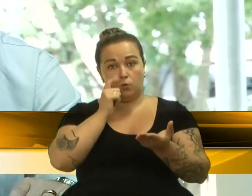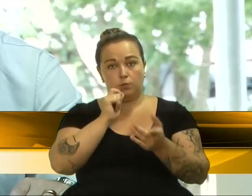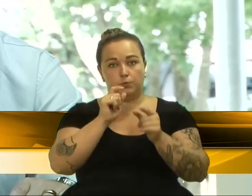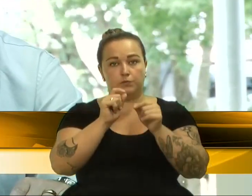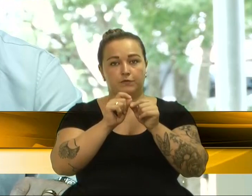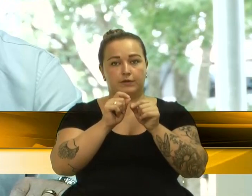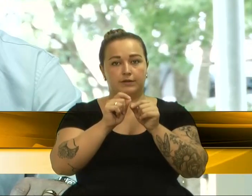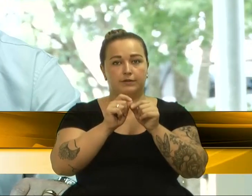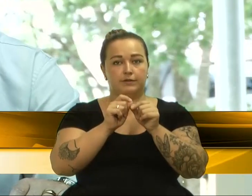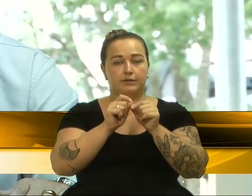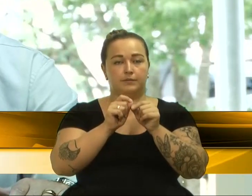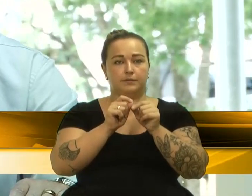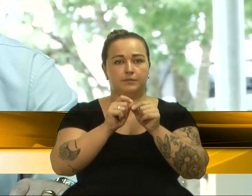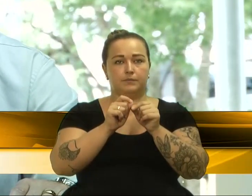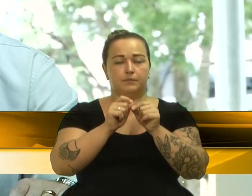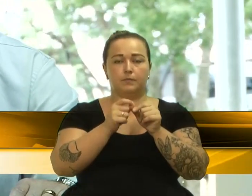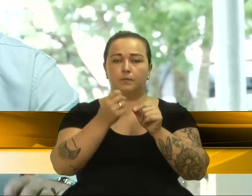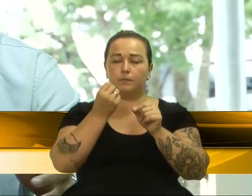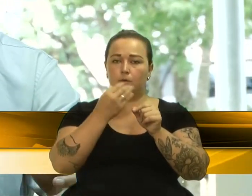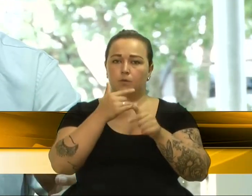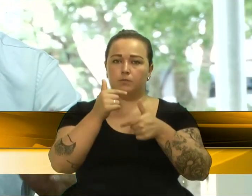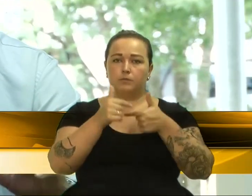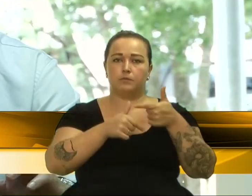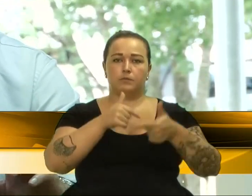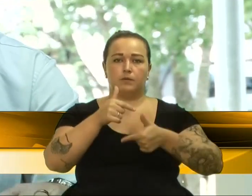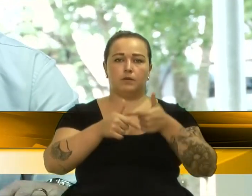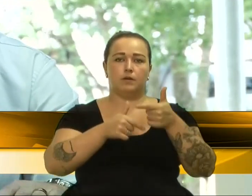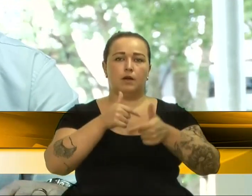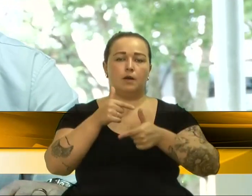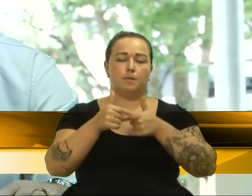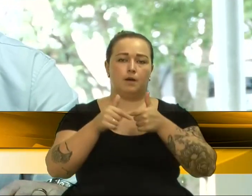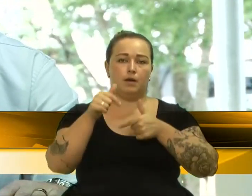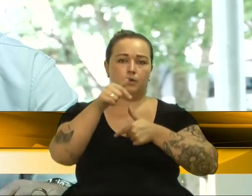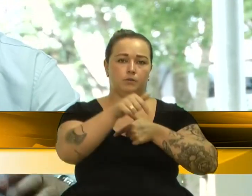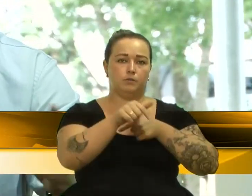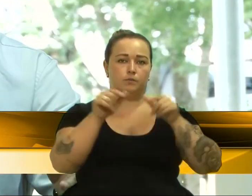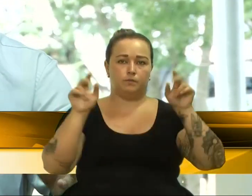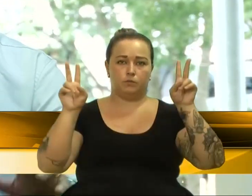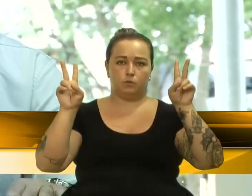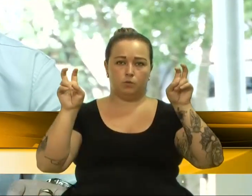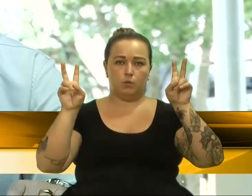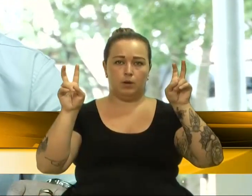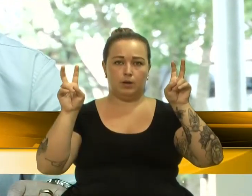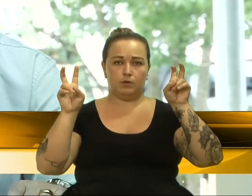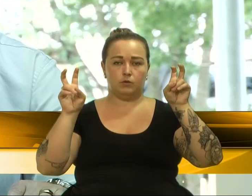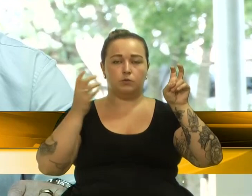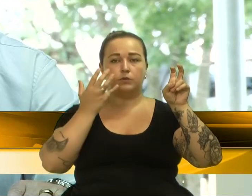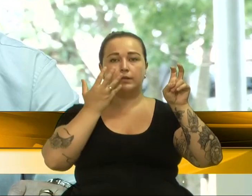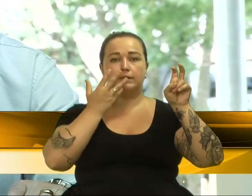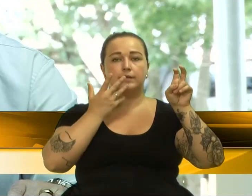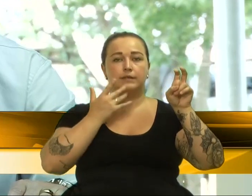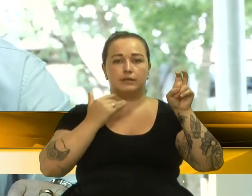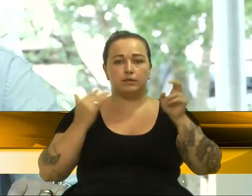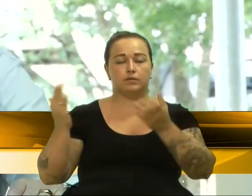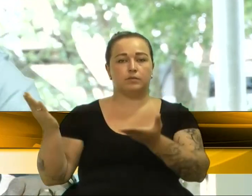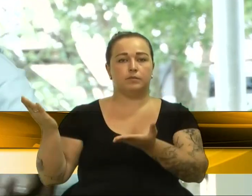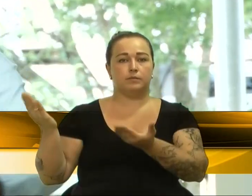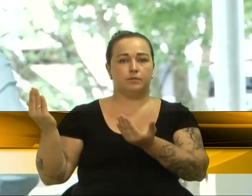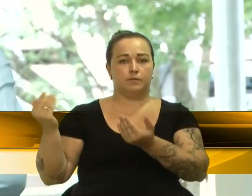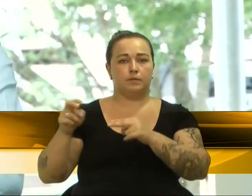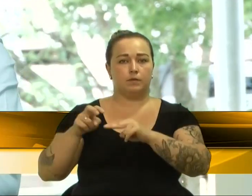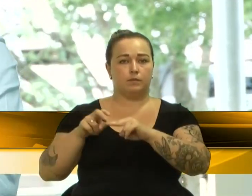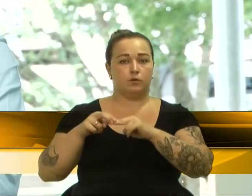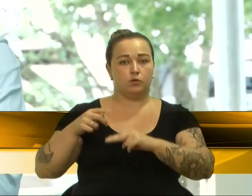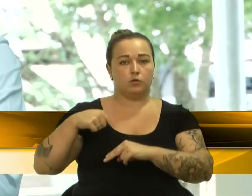com que haja um bom andamento nesse quesito, no que diz respeito às nossas crianças e adolescentes. Nós